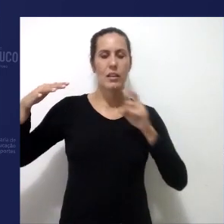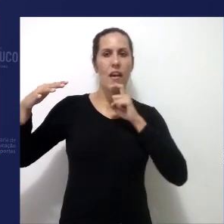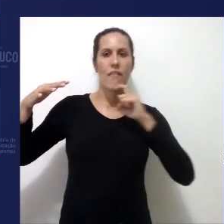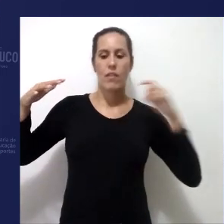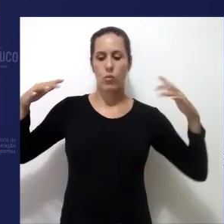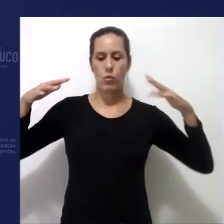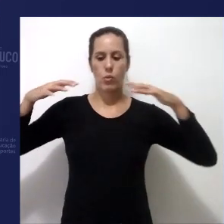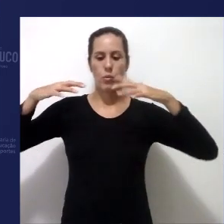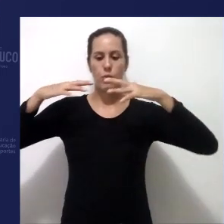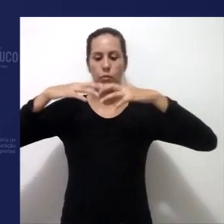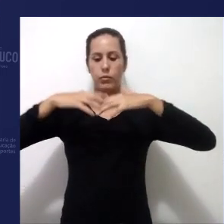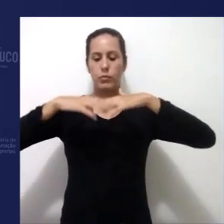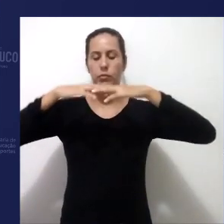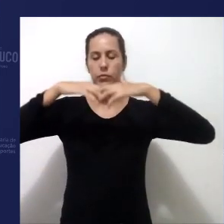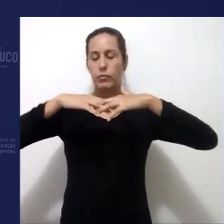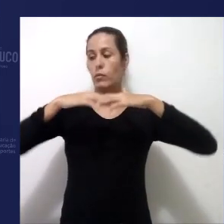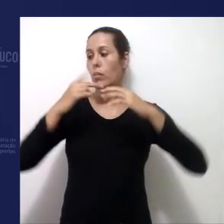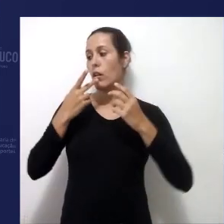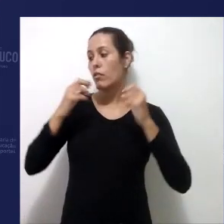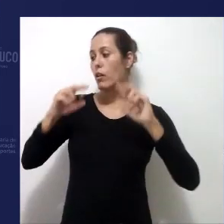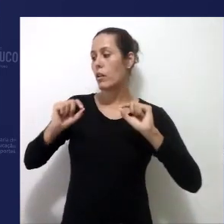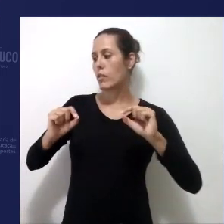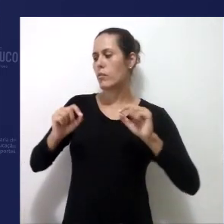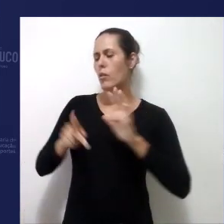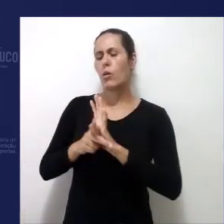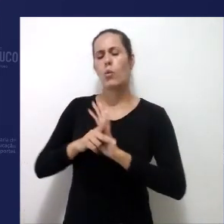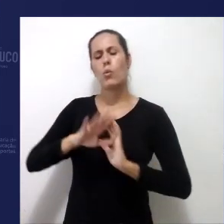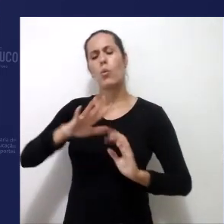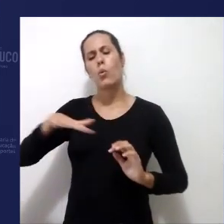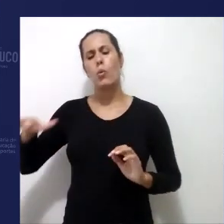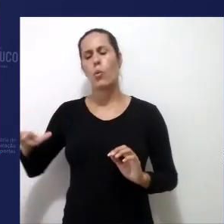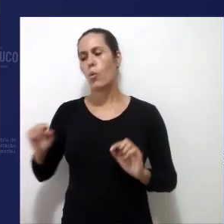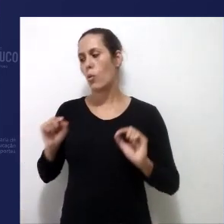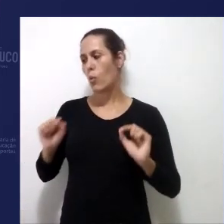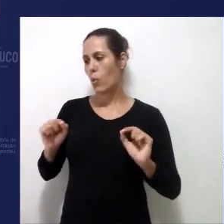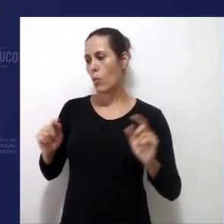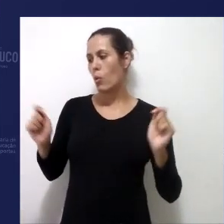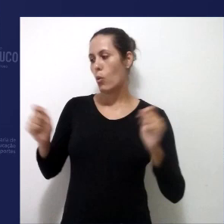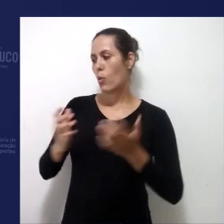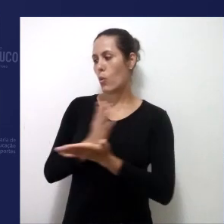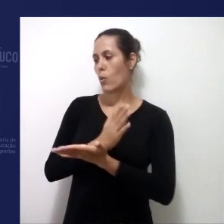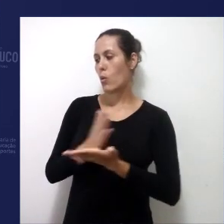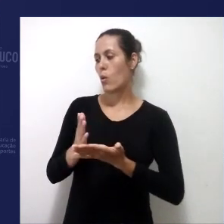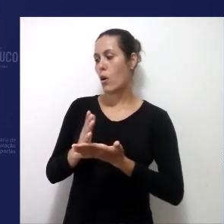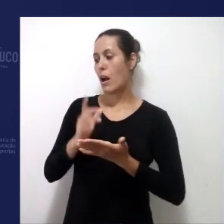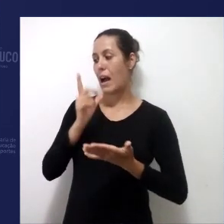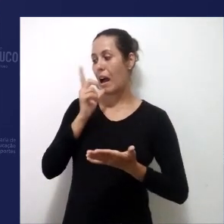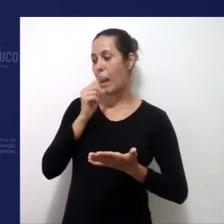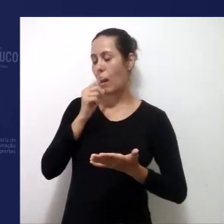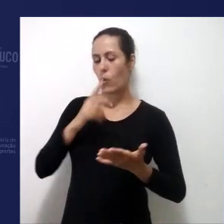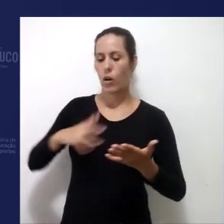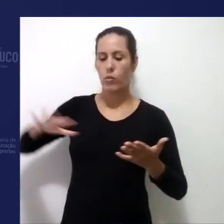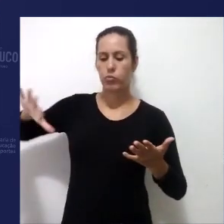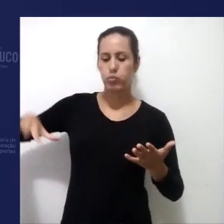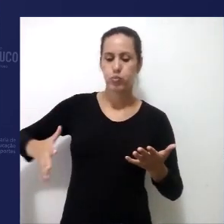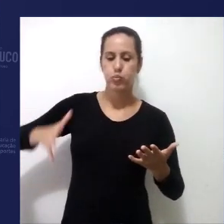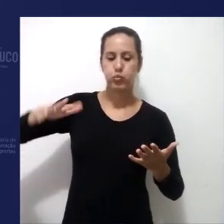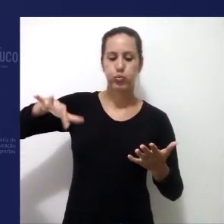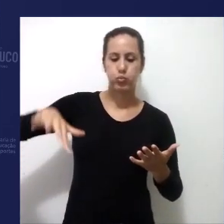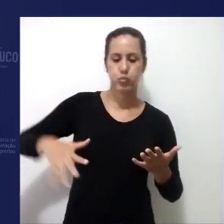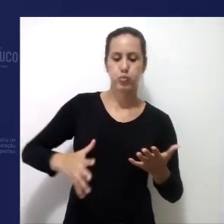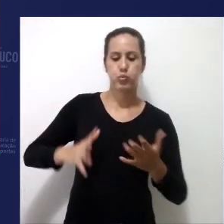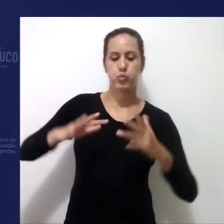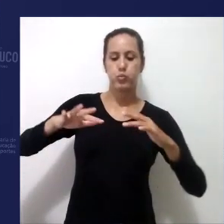né? Quando se fala de correntes marítimas ou oceânicas, designam imensas porções de água que vão se